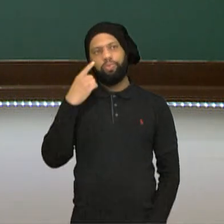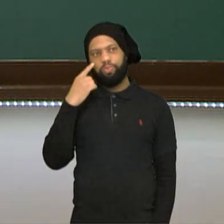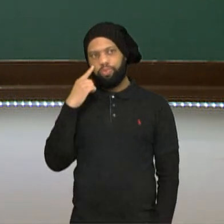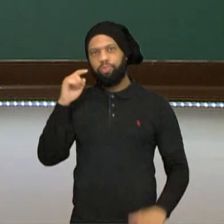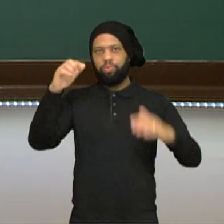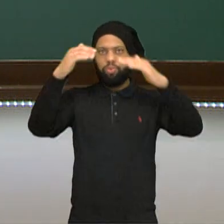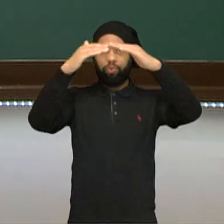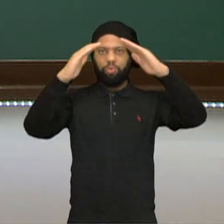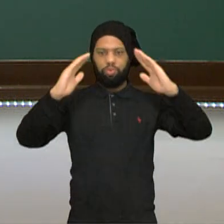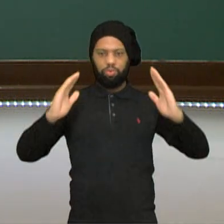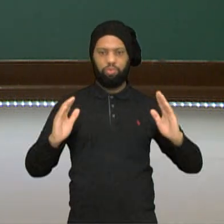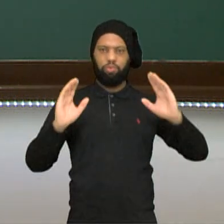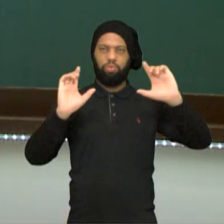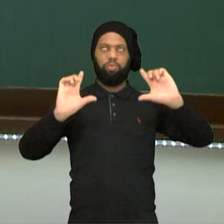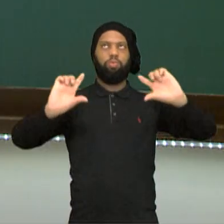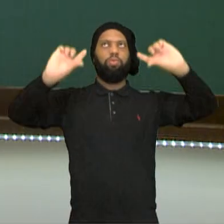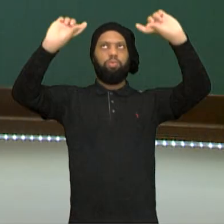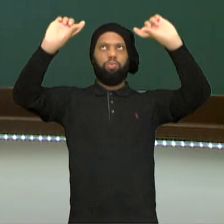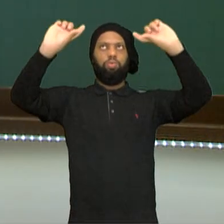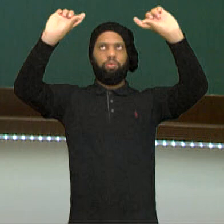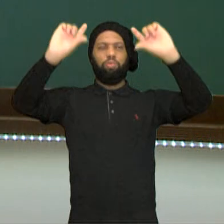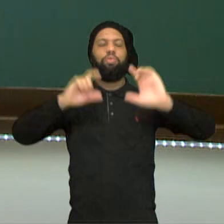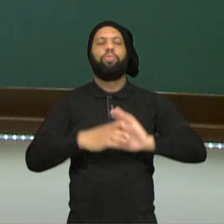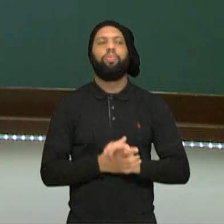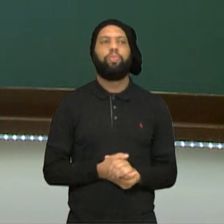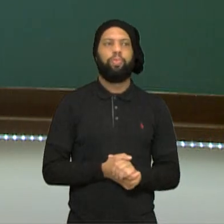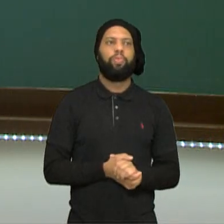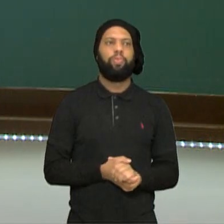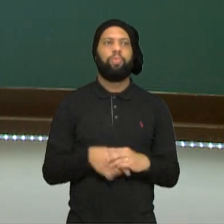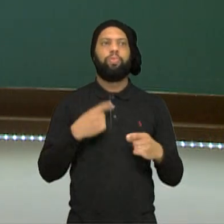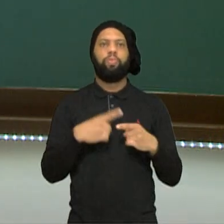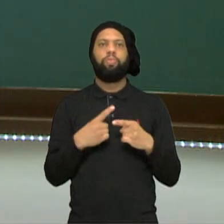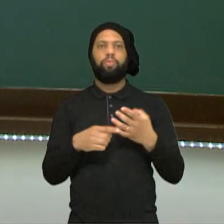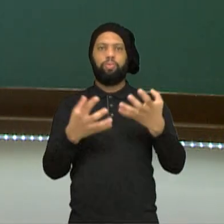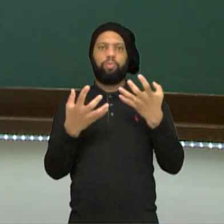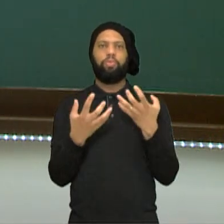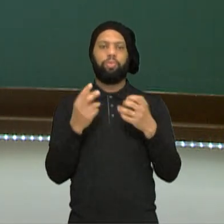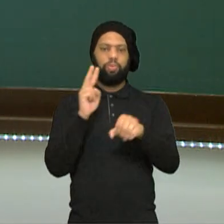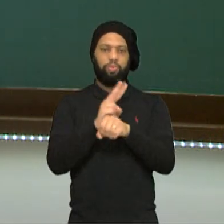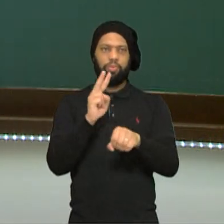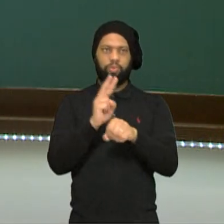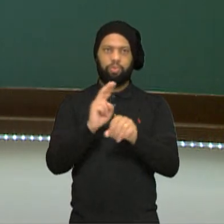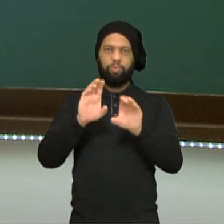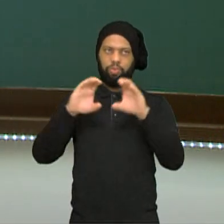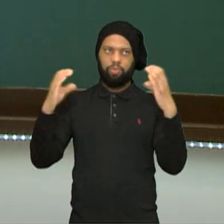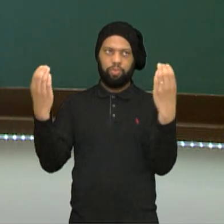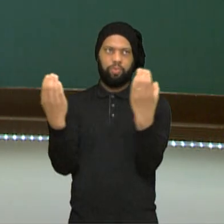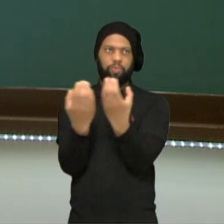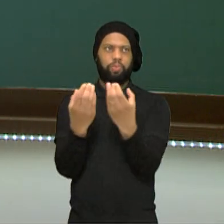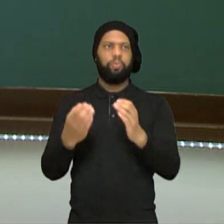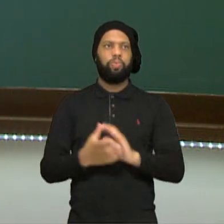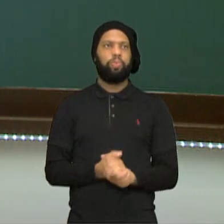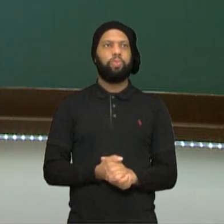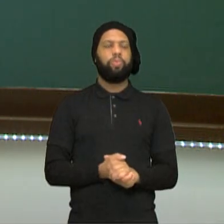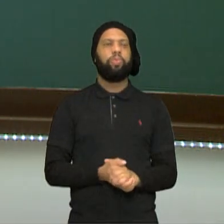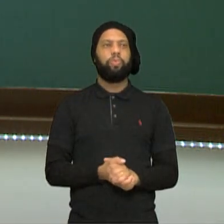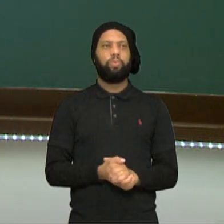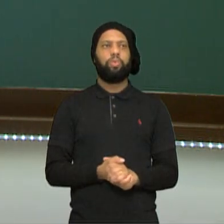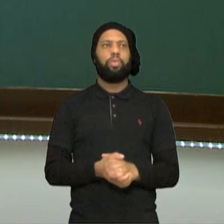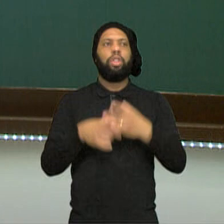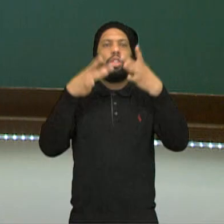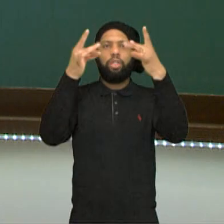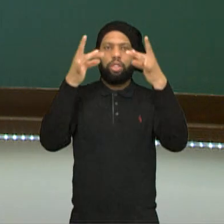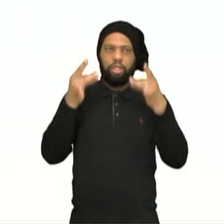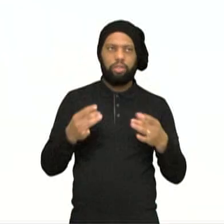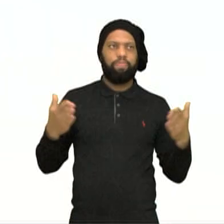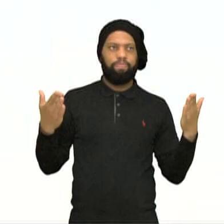luana bem pendurada, central nessa oca comunitária, para trazer a proteção à aldeia. Então, detalhe da